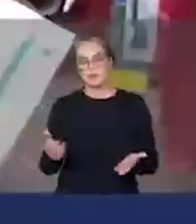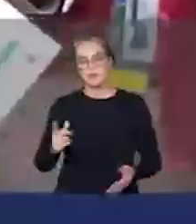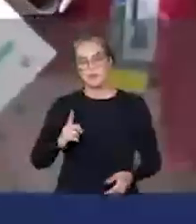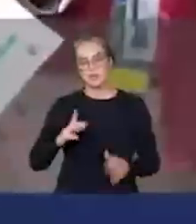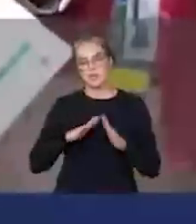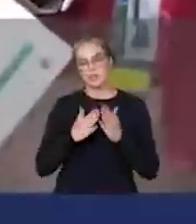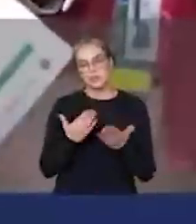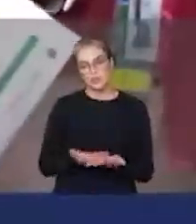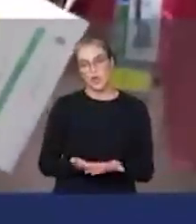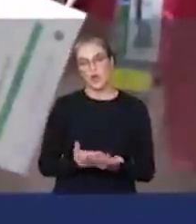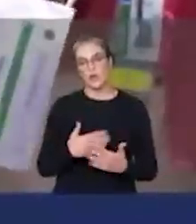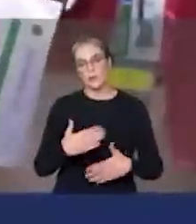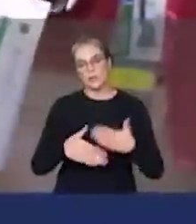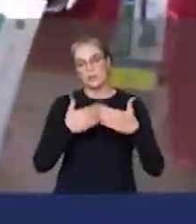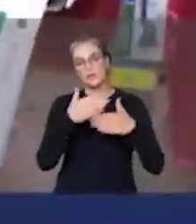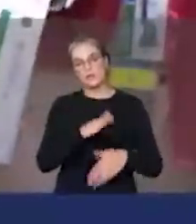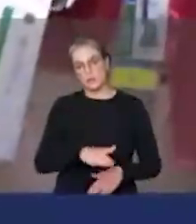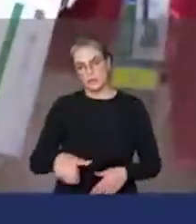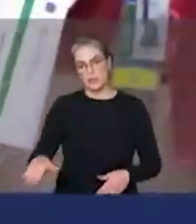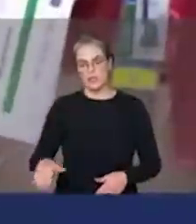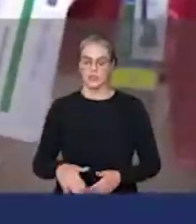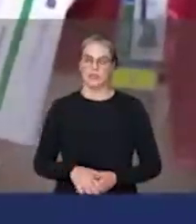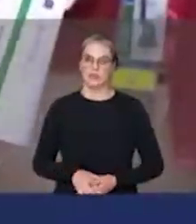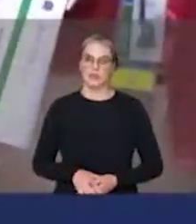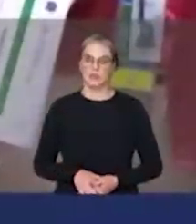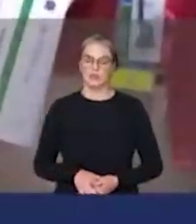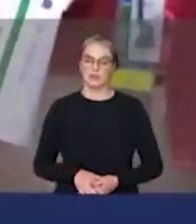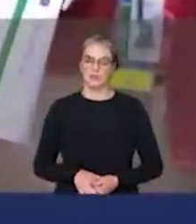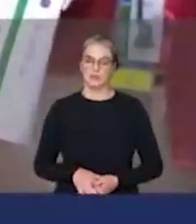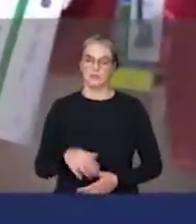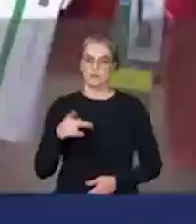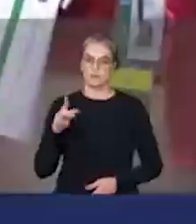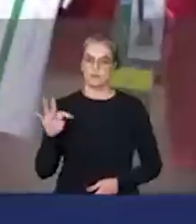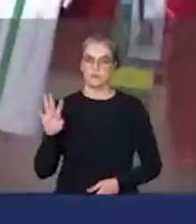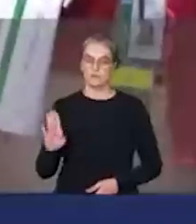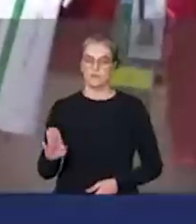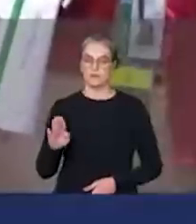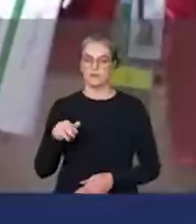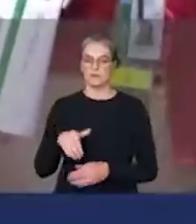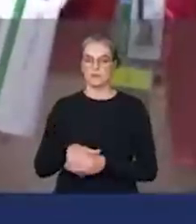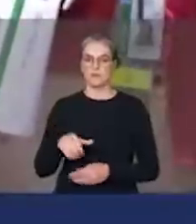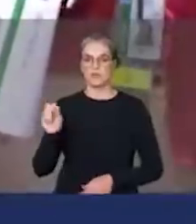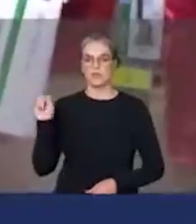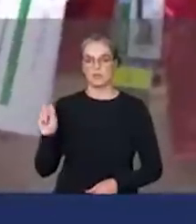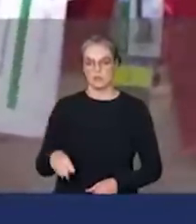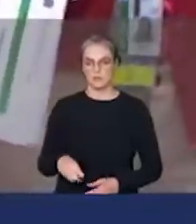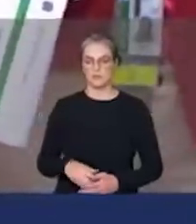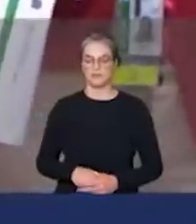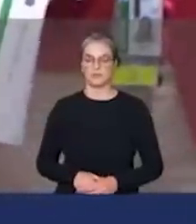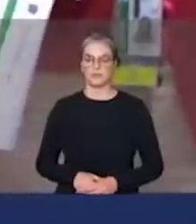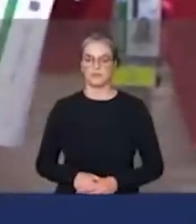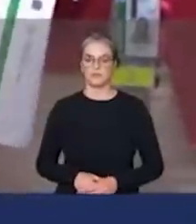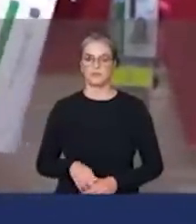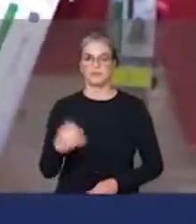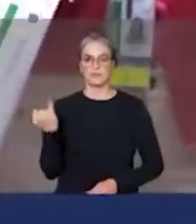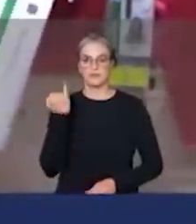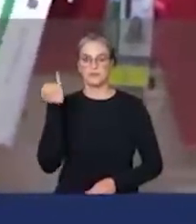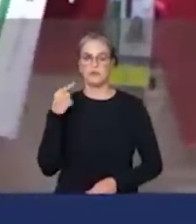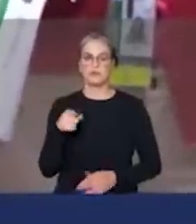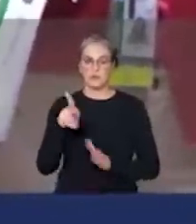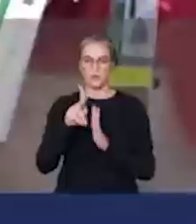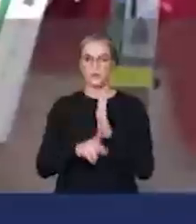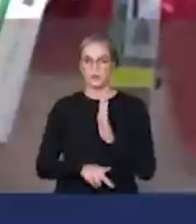escola para desenvolvimento dessas crianças portanto PTB orienta assim muito meritório esse projeto muito importante